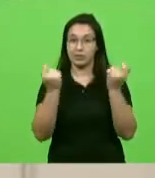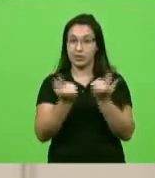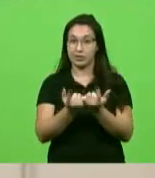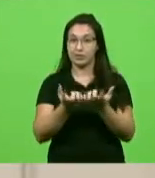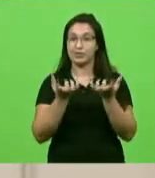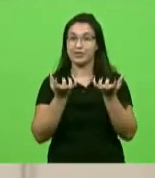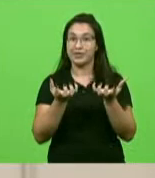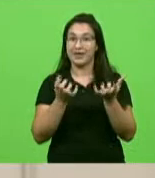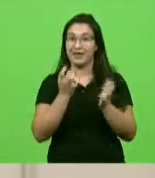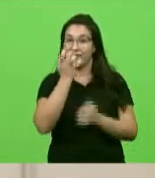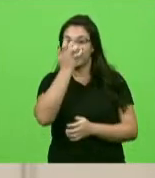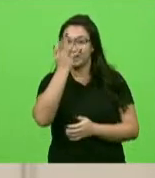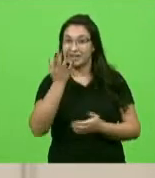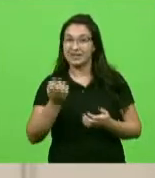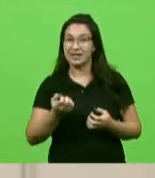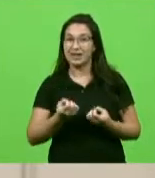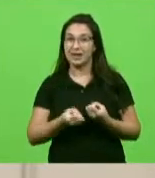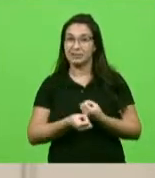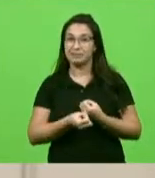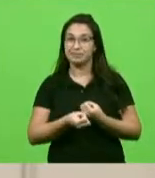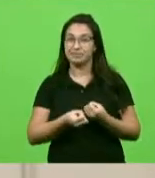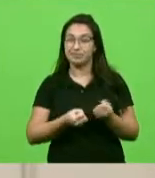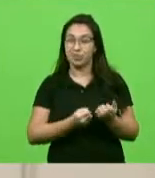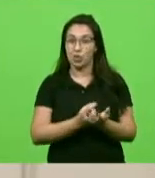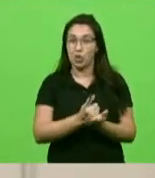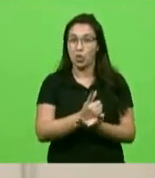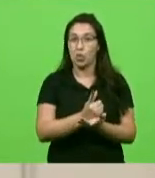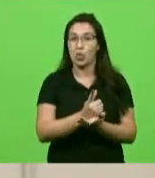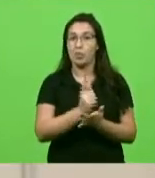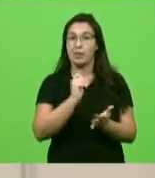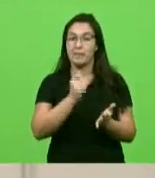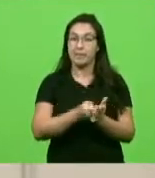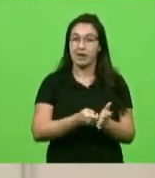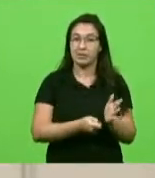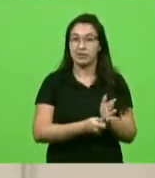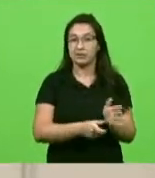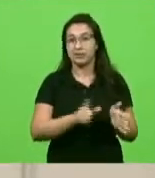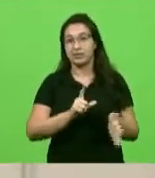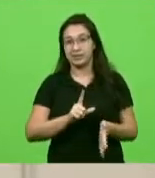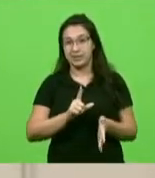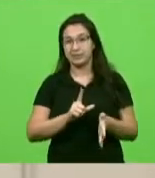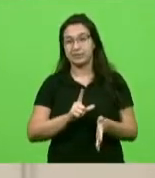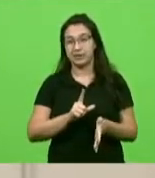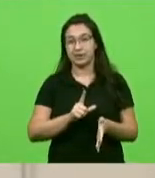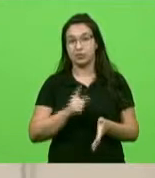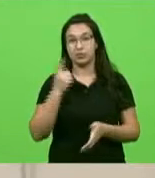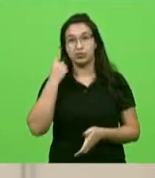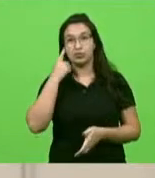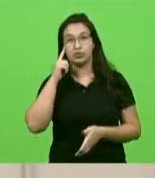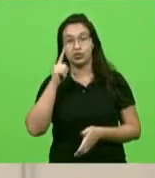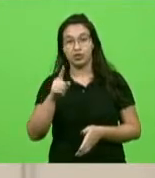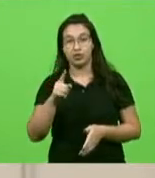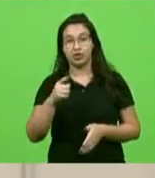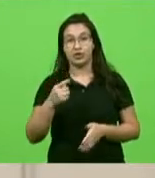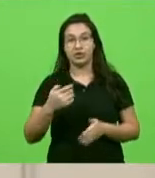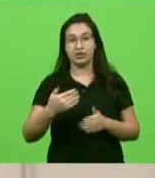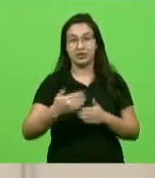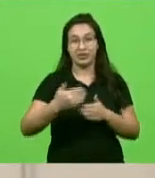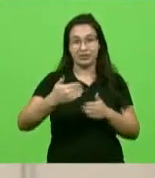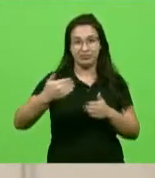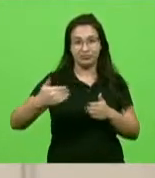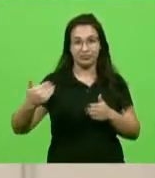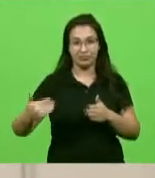a dispensa de garantias em contratação mediante pagamento antecipado nos dias anteriores